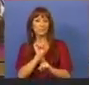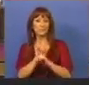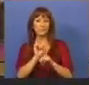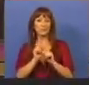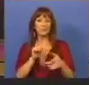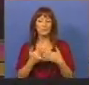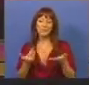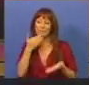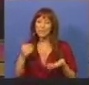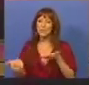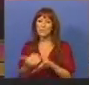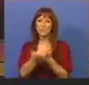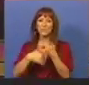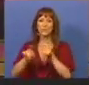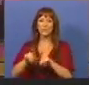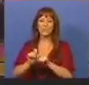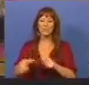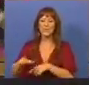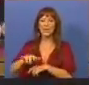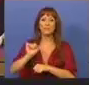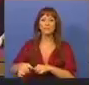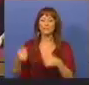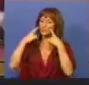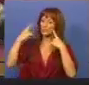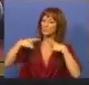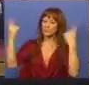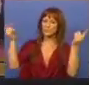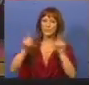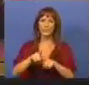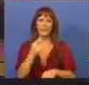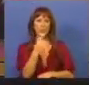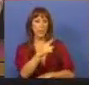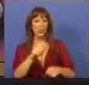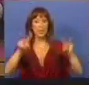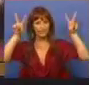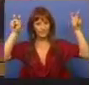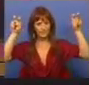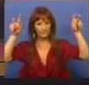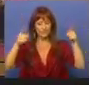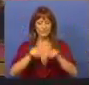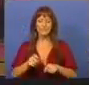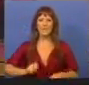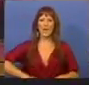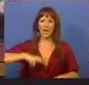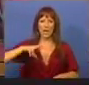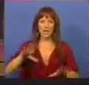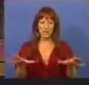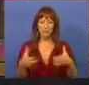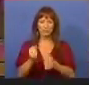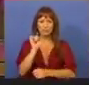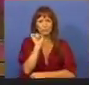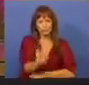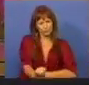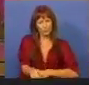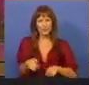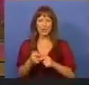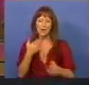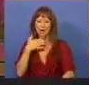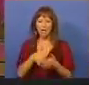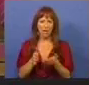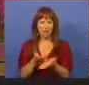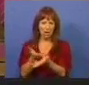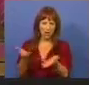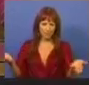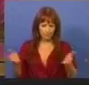da rentabilização do domínio público e de uma, cito, riqueza coletiva a explorar.